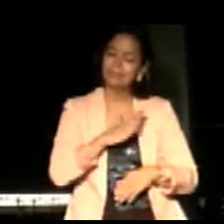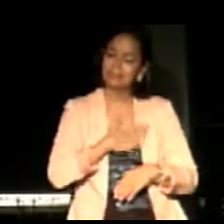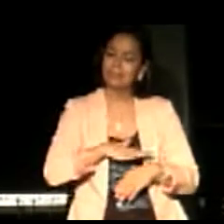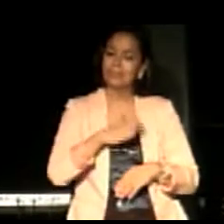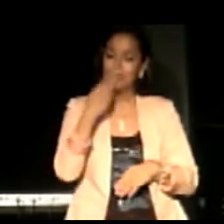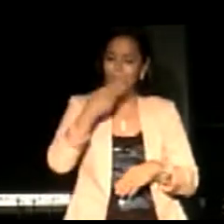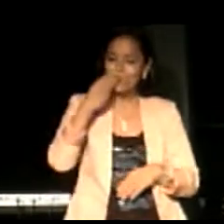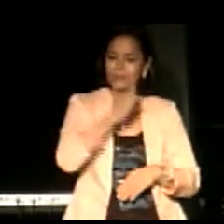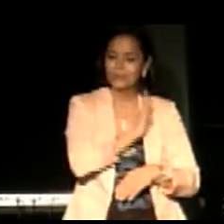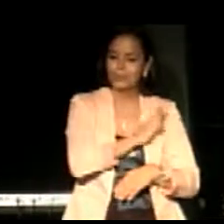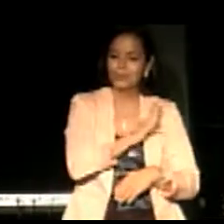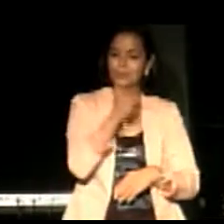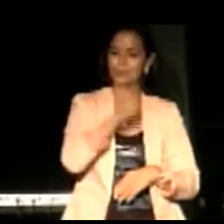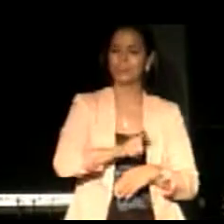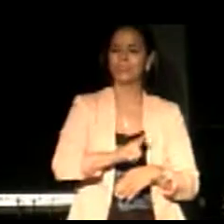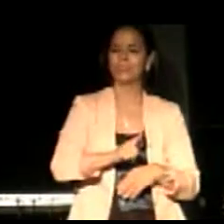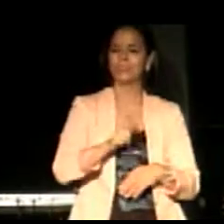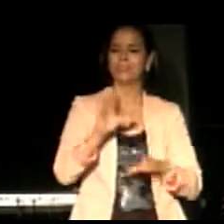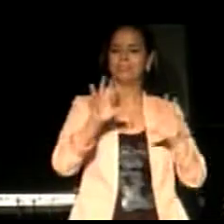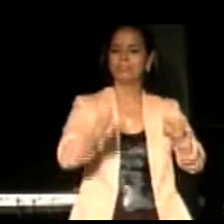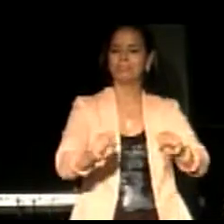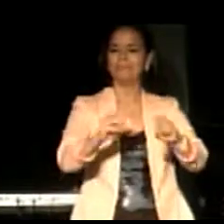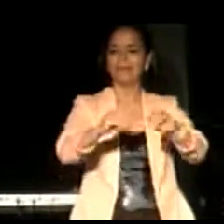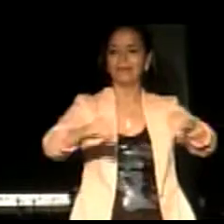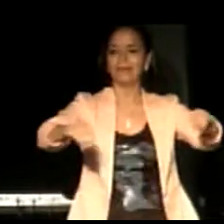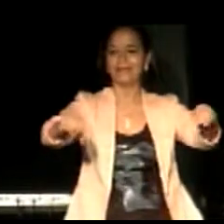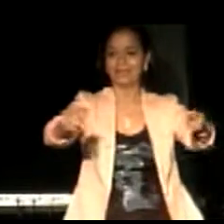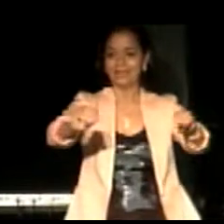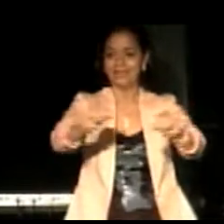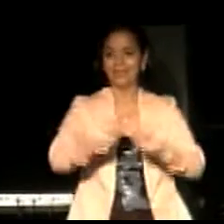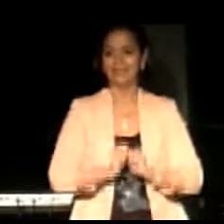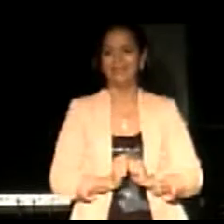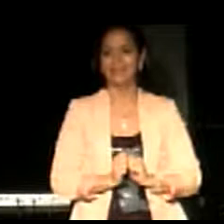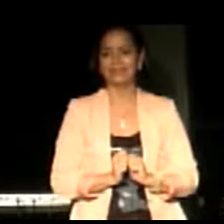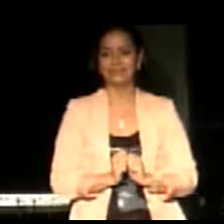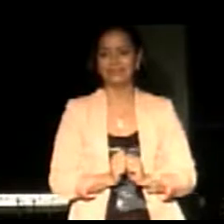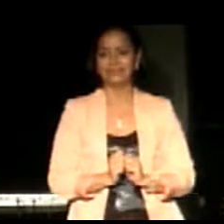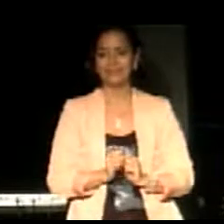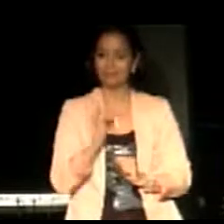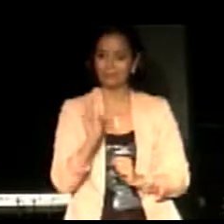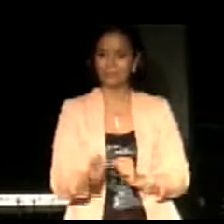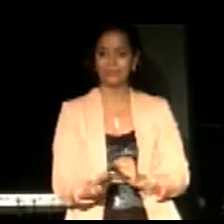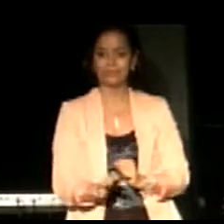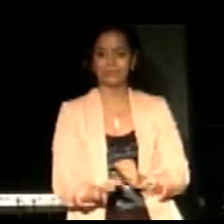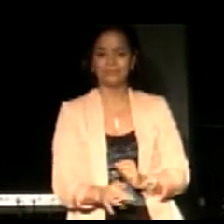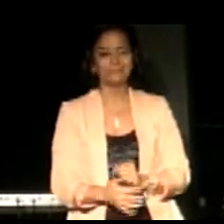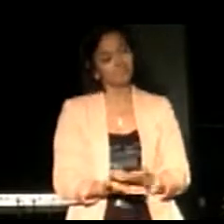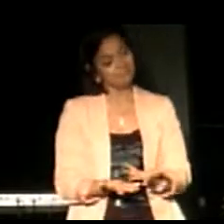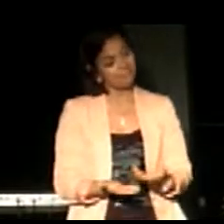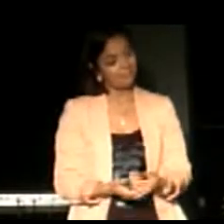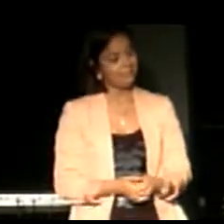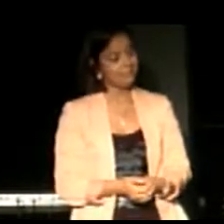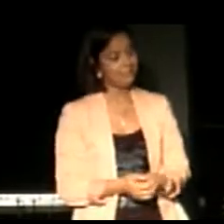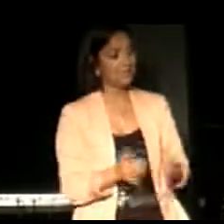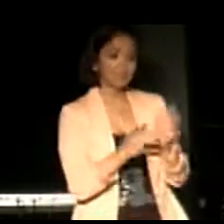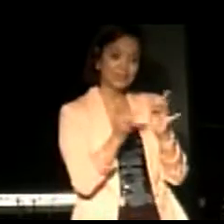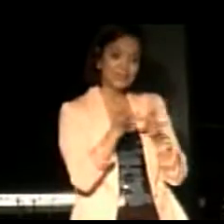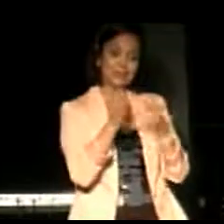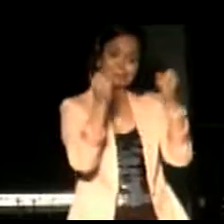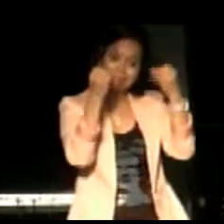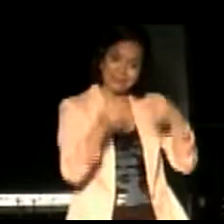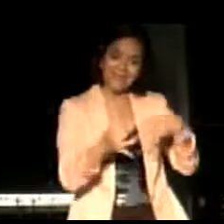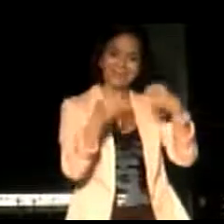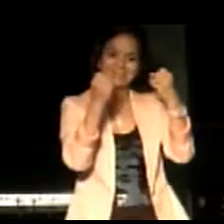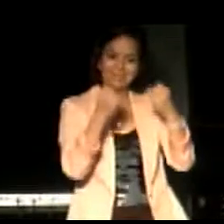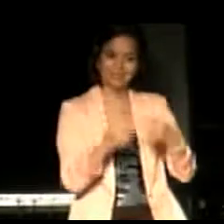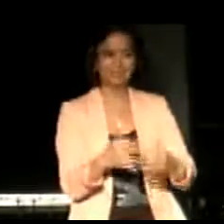seu. Vejam, quem abre mão, garante o que já é seu. É o famoso,